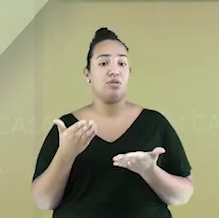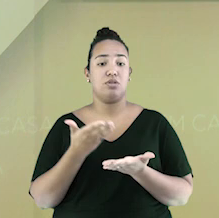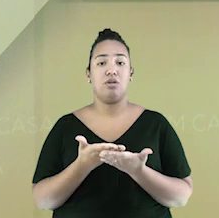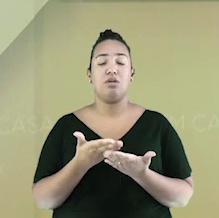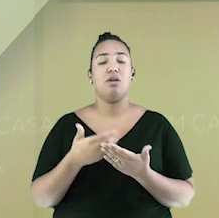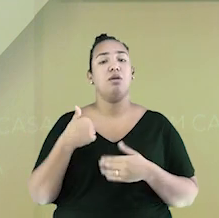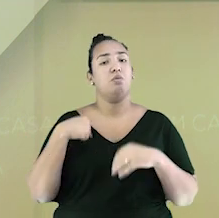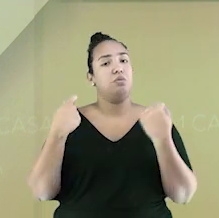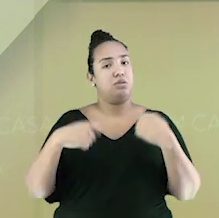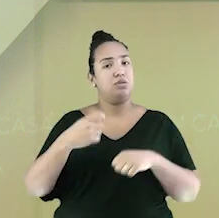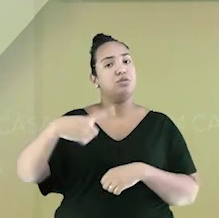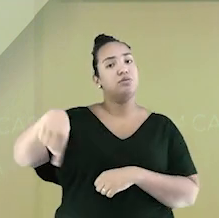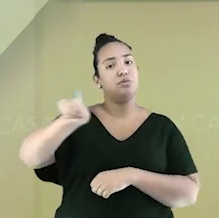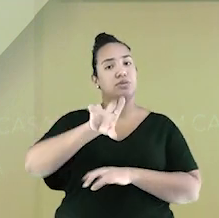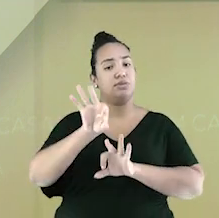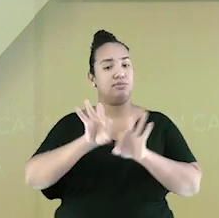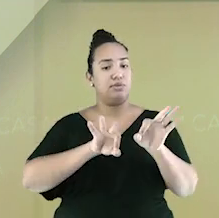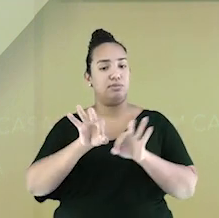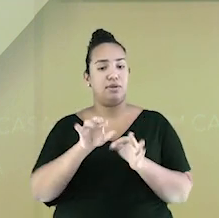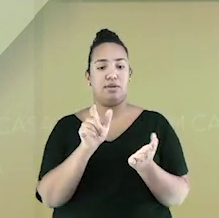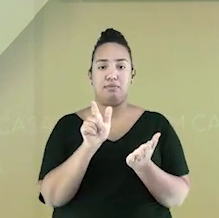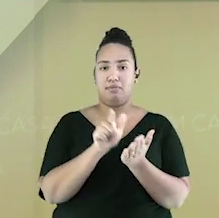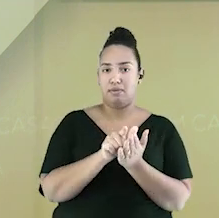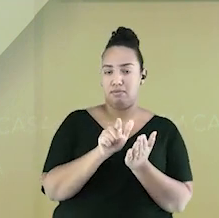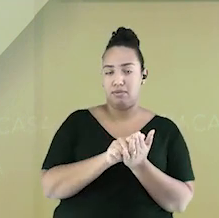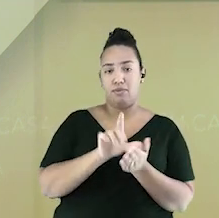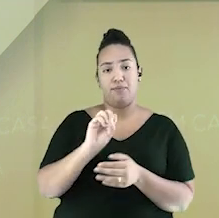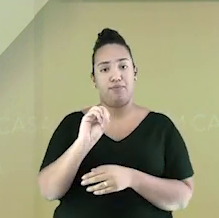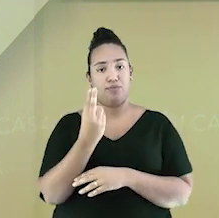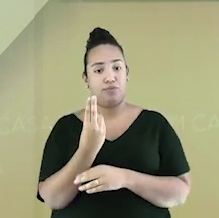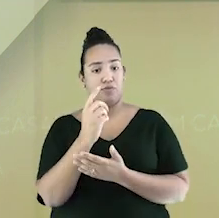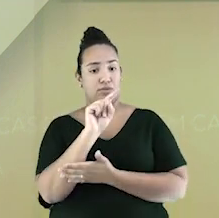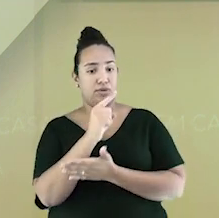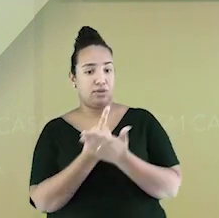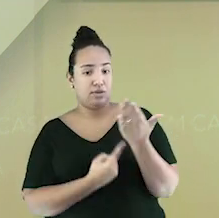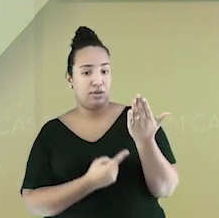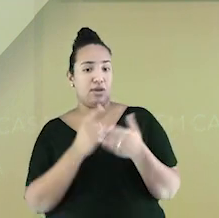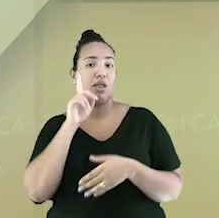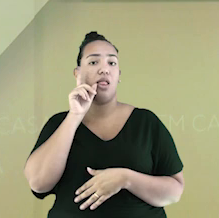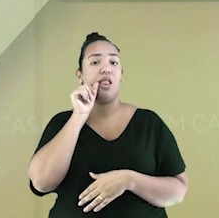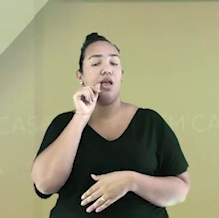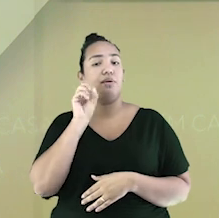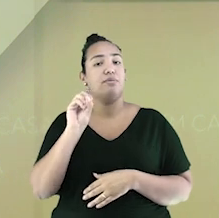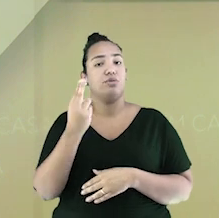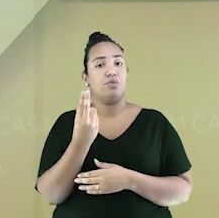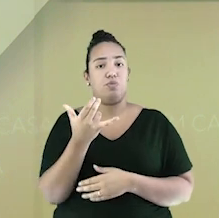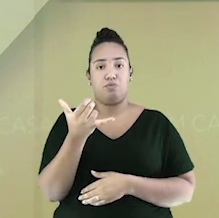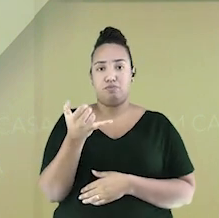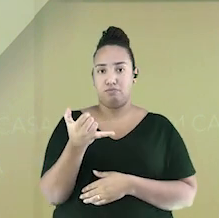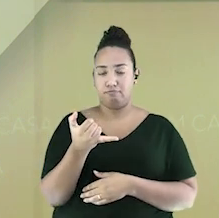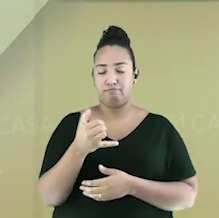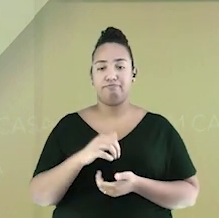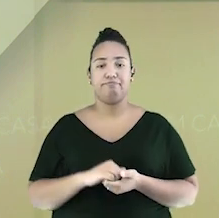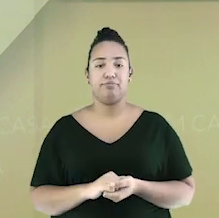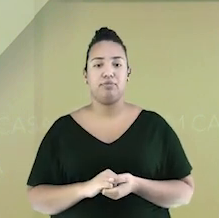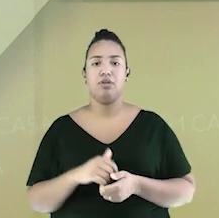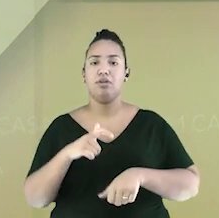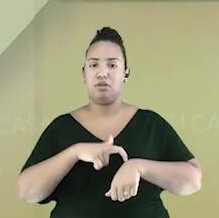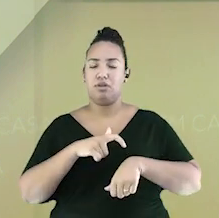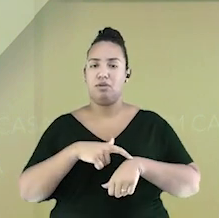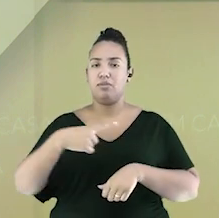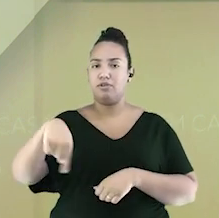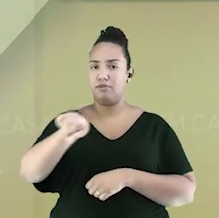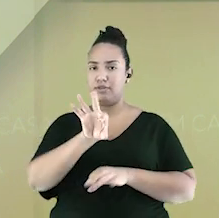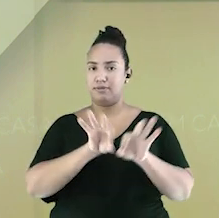de hoje, vou precisar que você pegue um papel ou um caderno com um lápis ou uma caneta para anotar. Vou